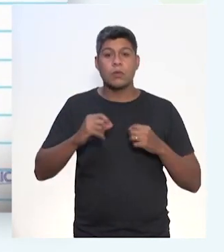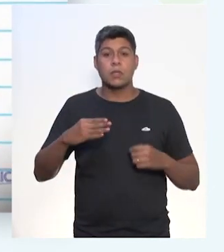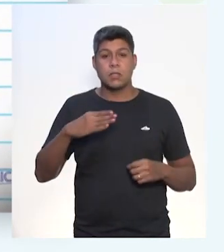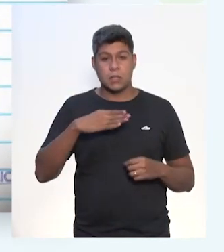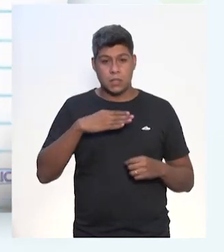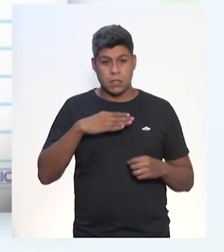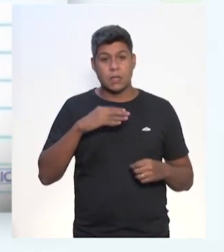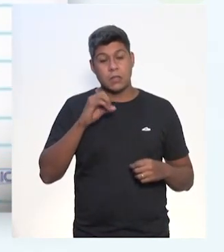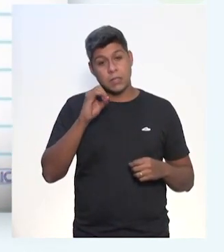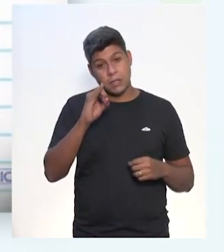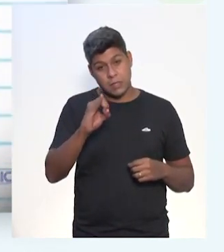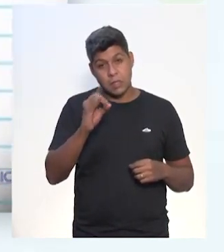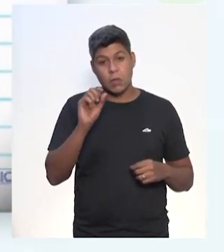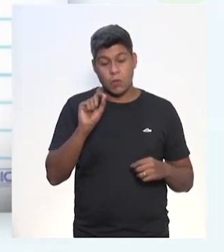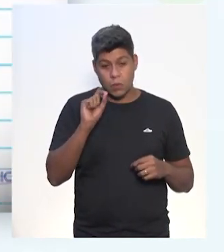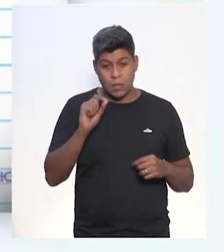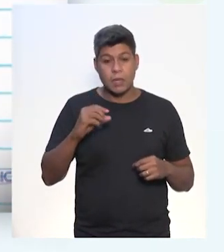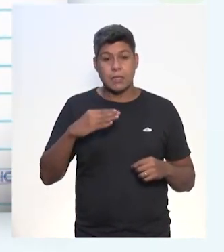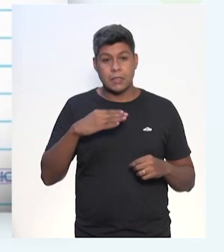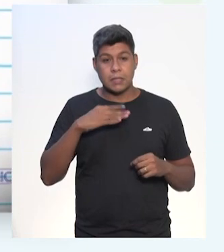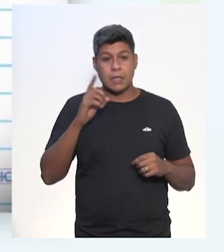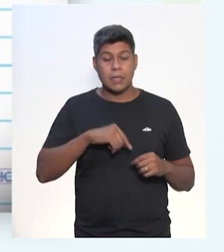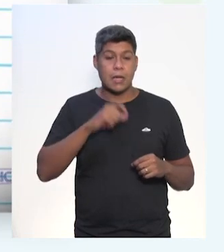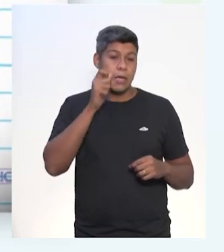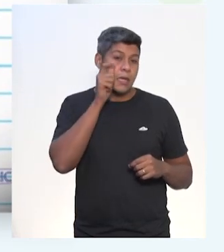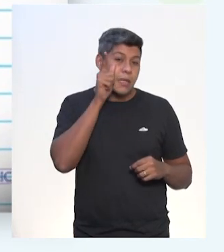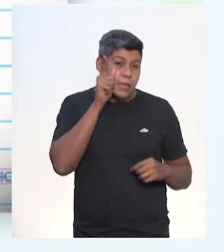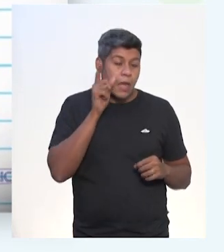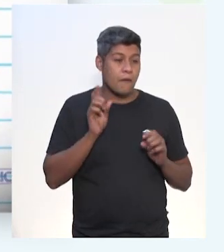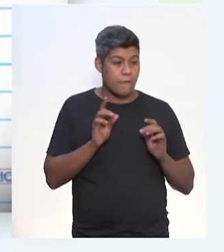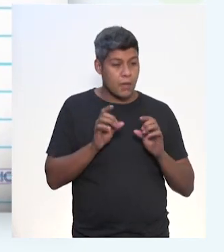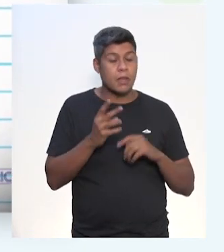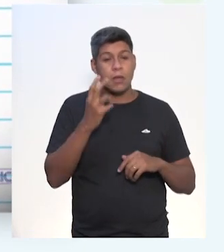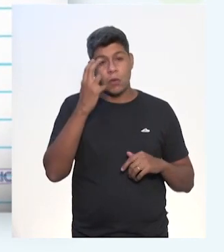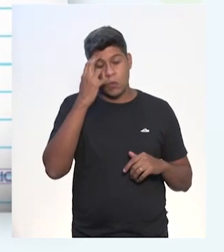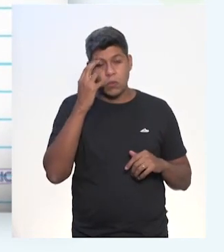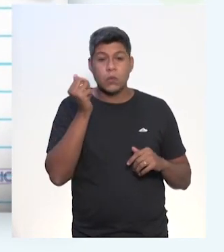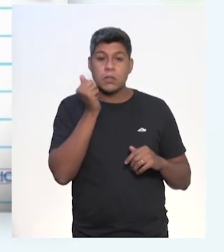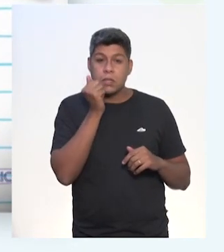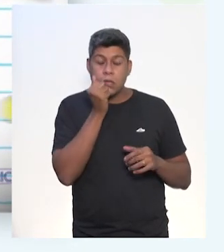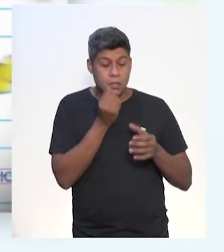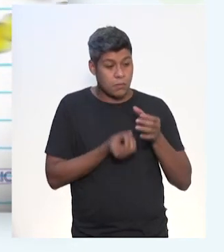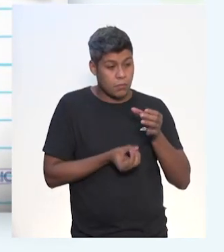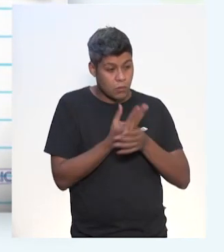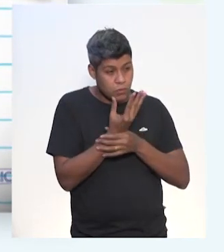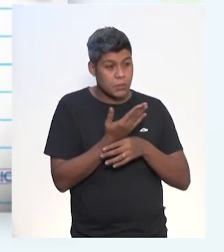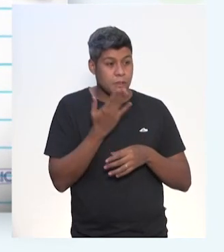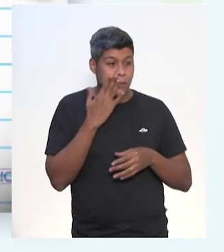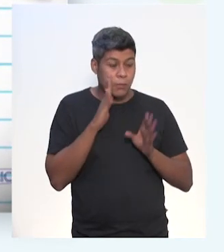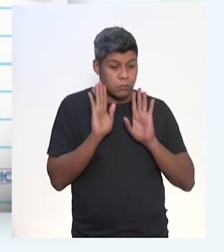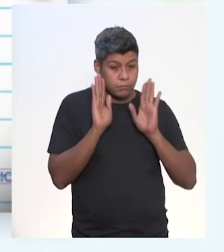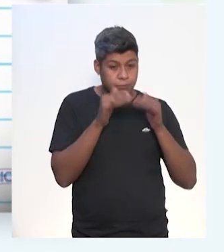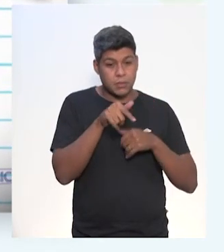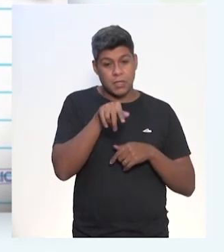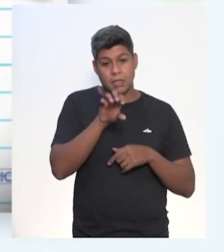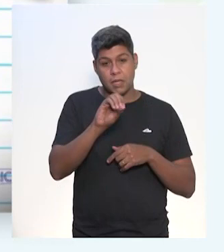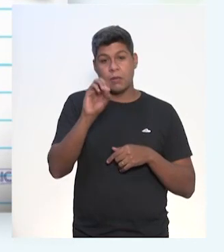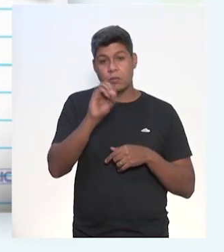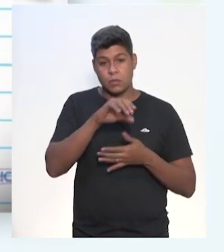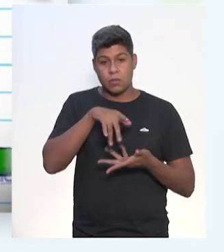cidades. Se por um lado as cidades são eixos de ideias, comércio, cultura, ciência e produtividade, concentrando 70% do